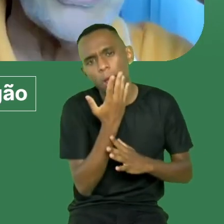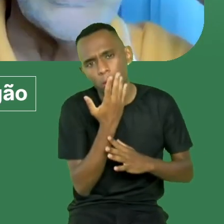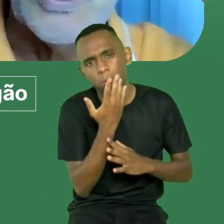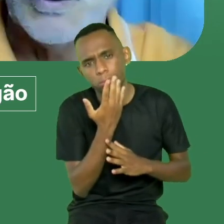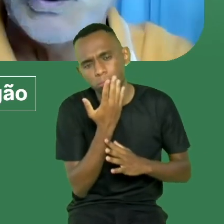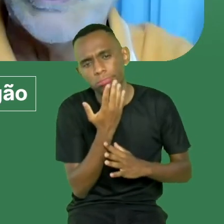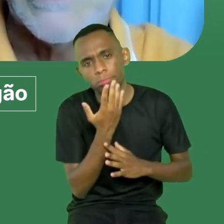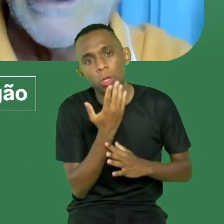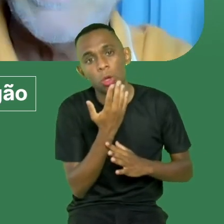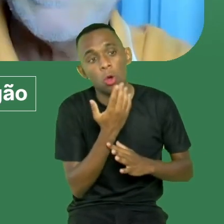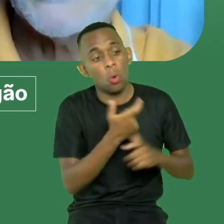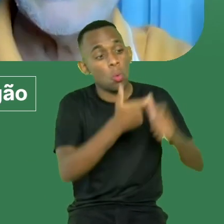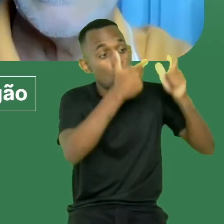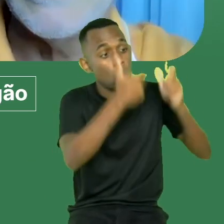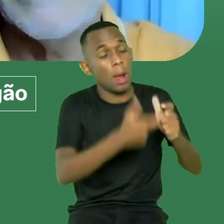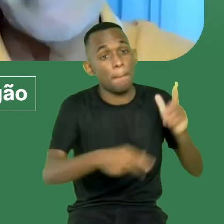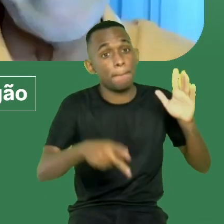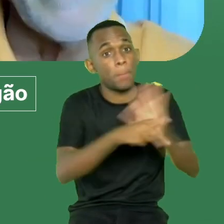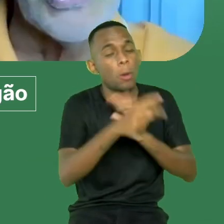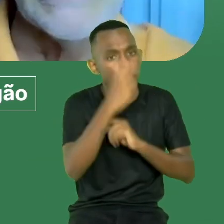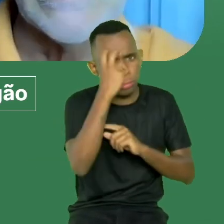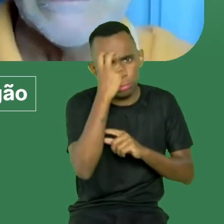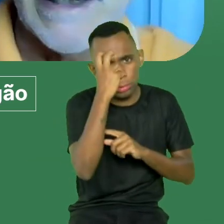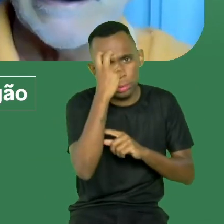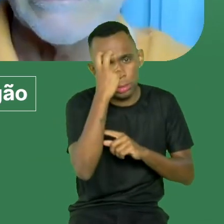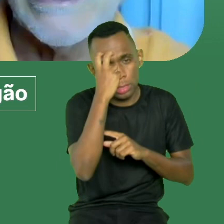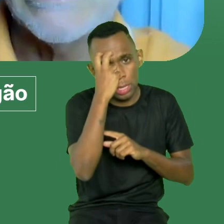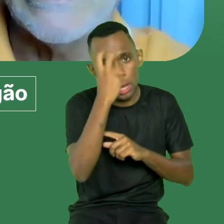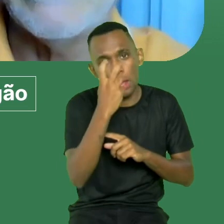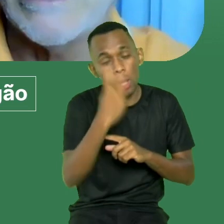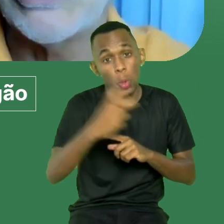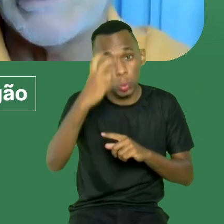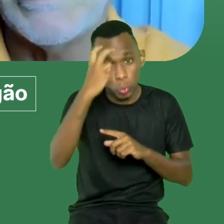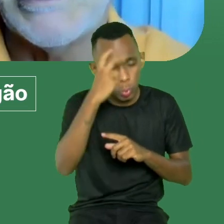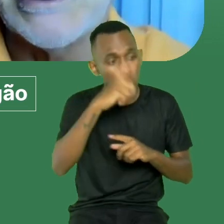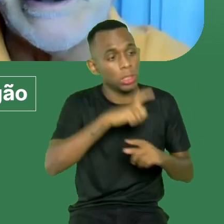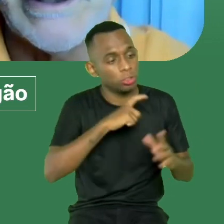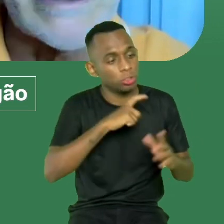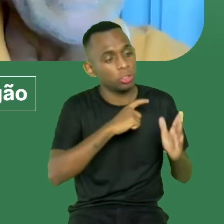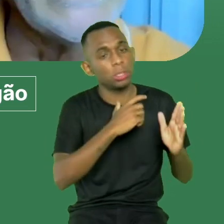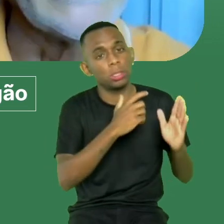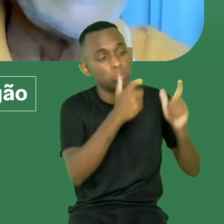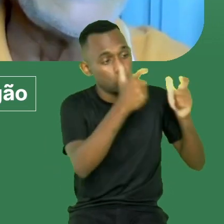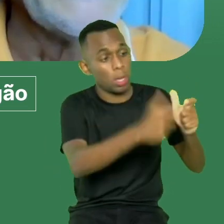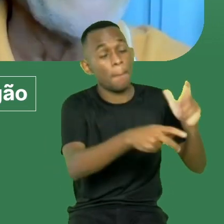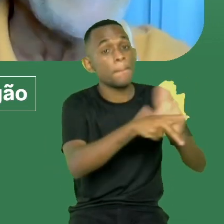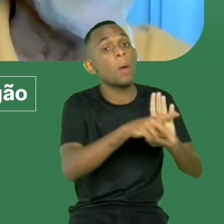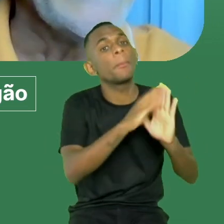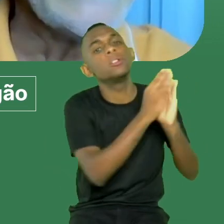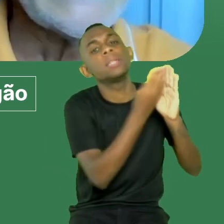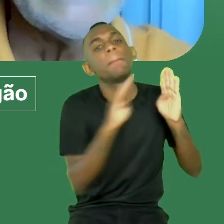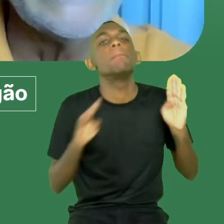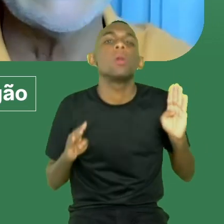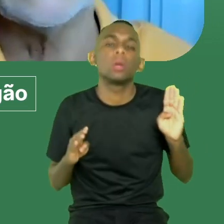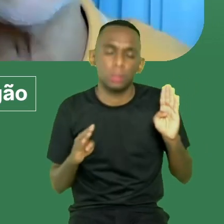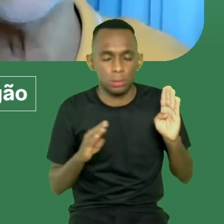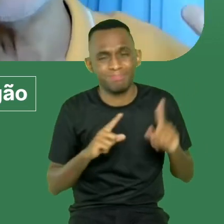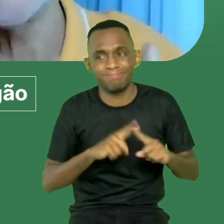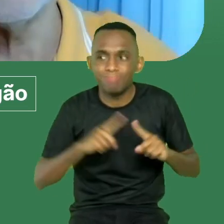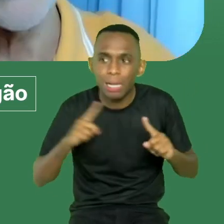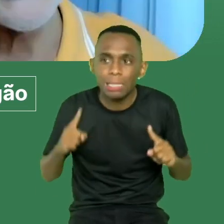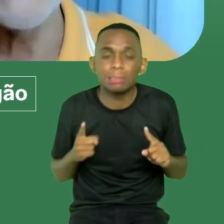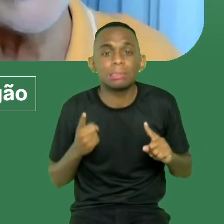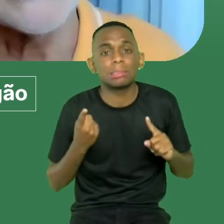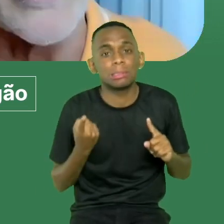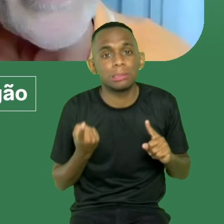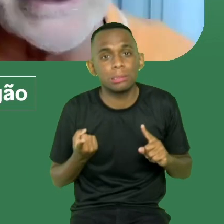um Palácio da Cultura lá e que tinha 2 andares lá reservados para a biblioteca, mas assim,